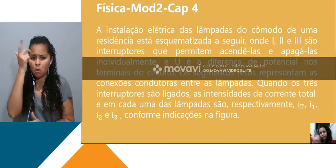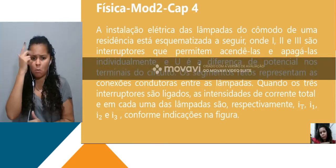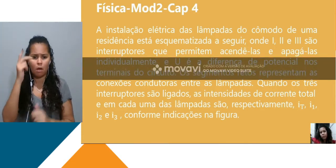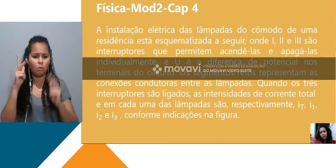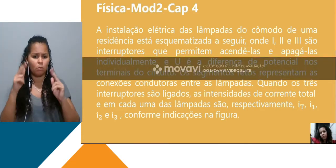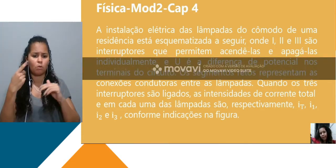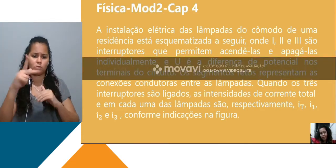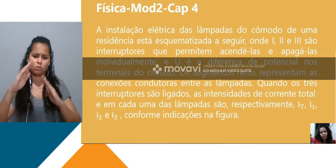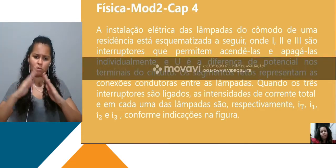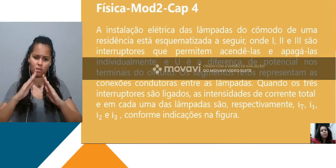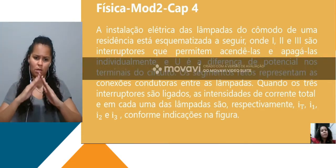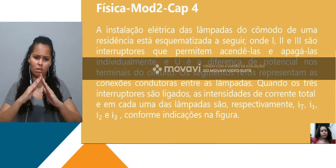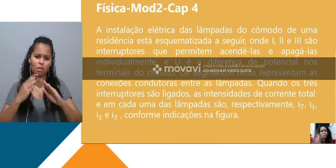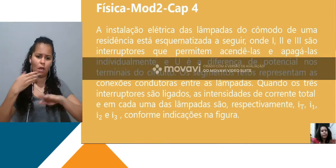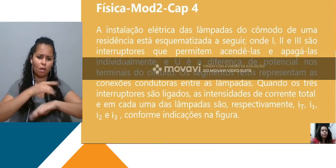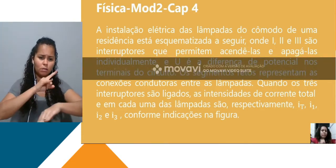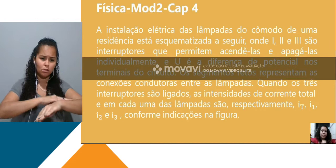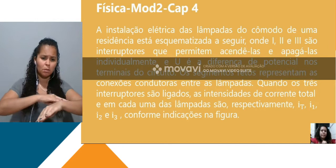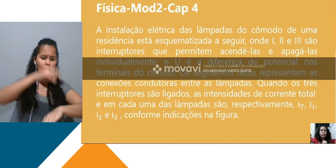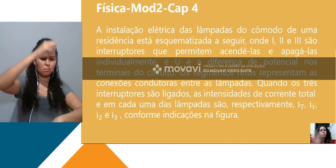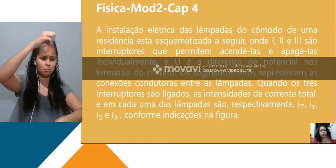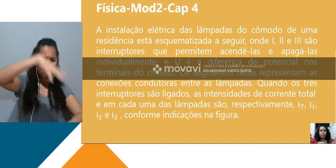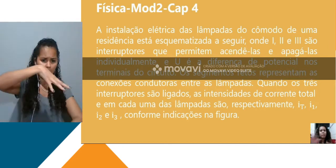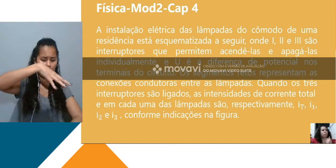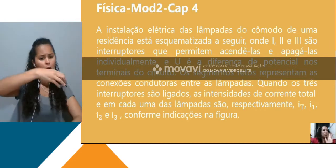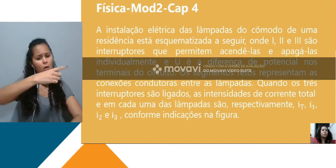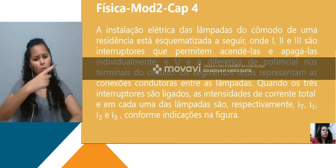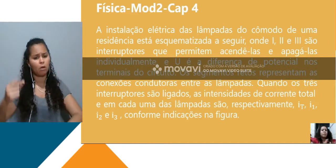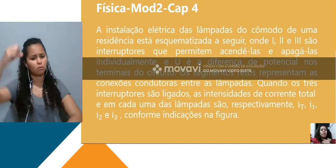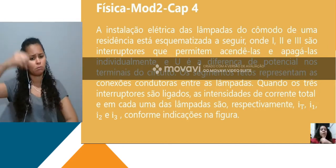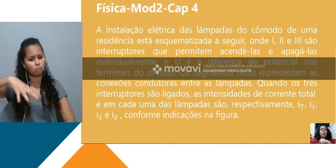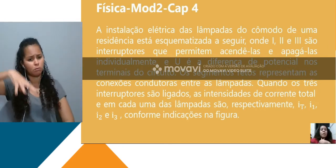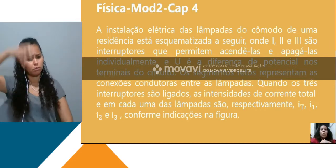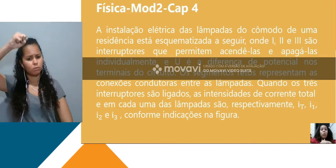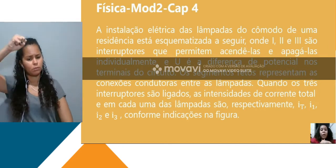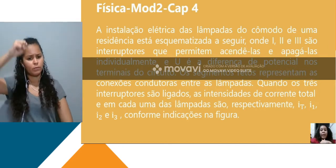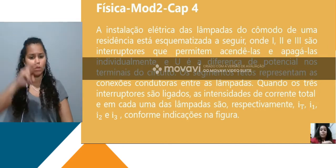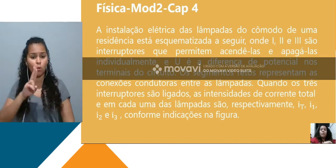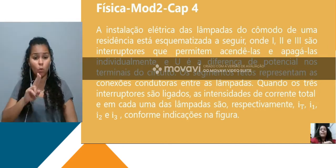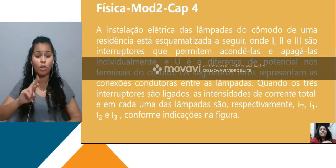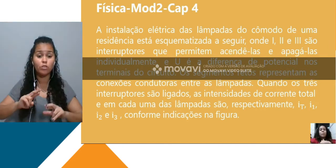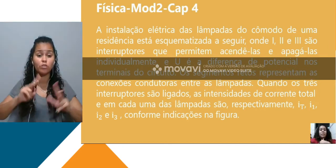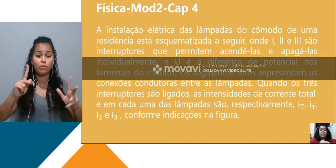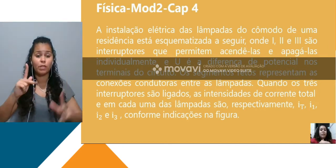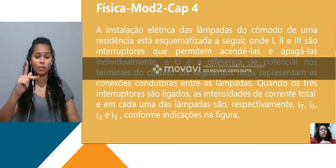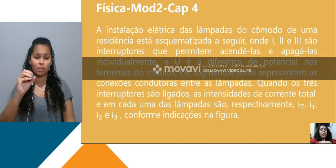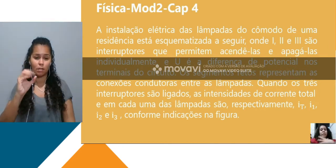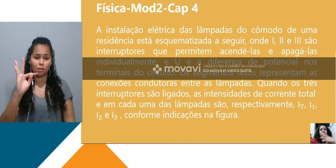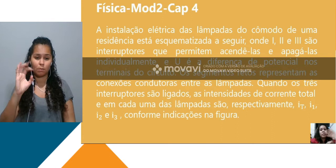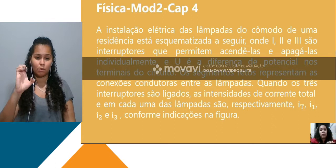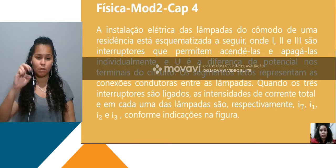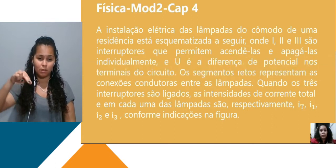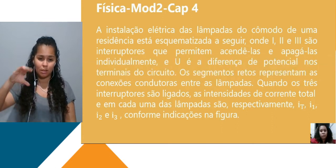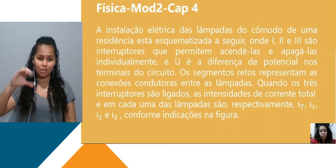o interruptorzinho da sua casa. Você entra no banheiro, você liga a luz, sai do banheiro, desliga a luz. E U é a diferença de potencial nos